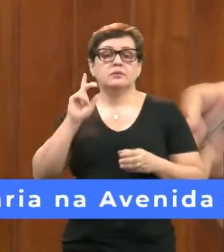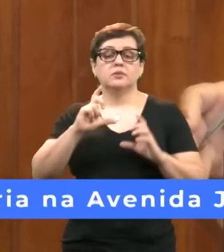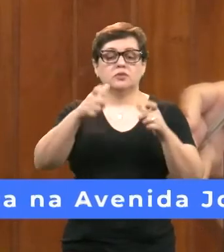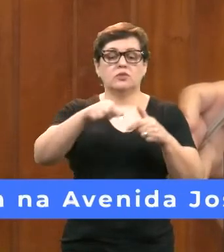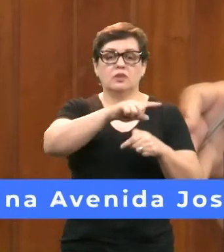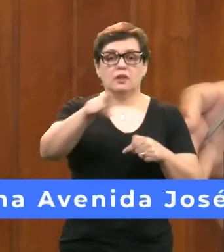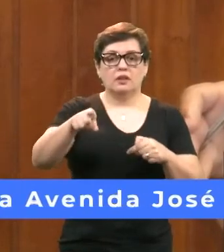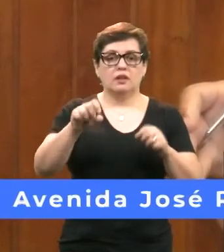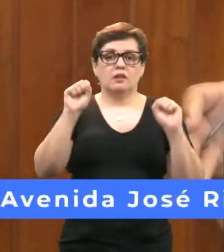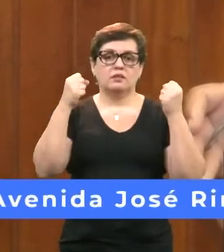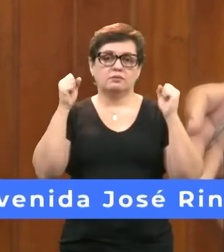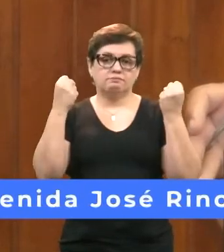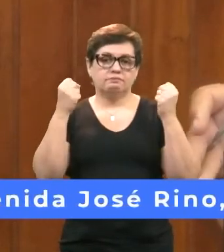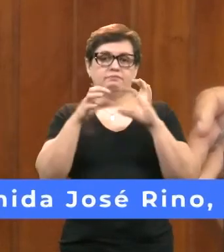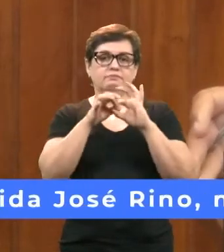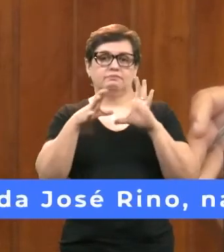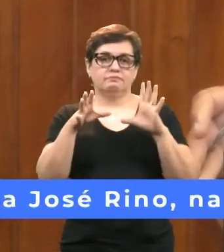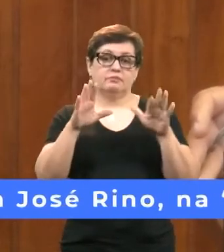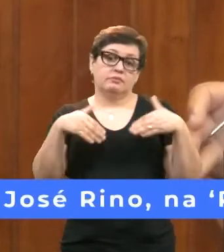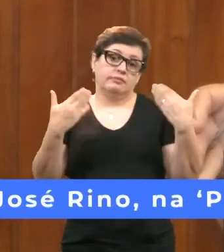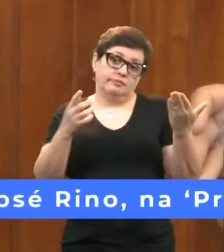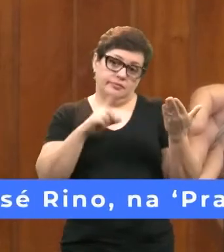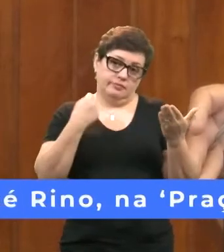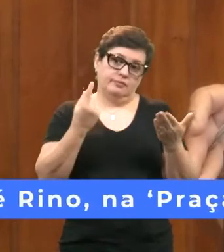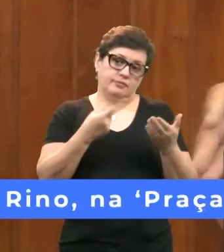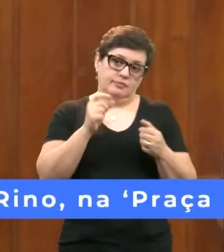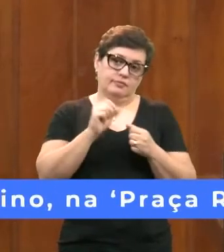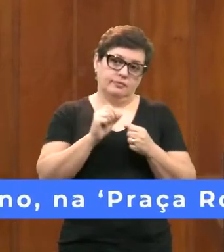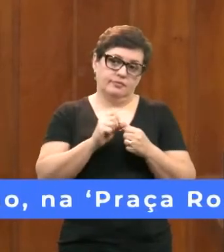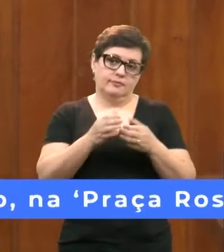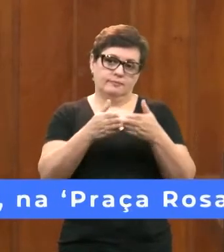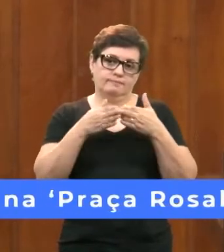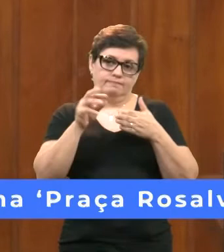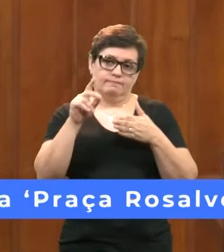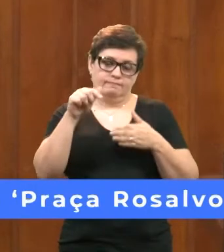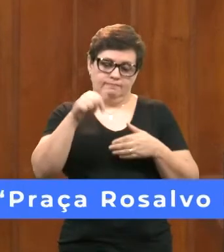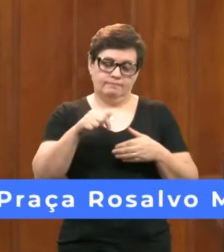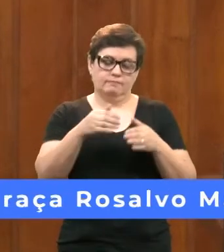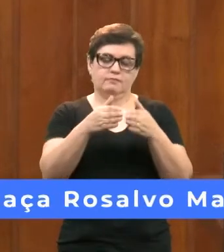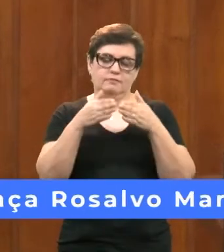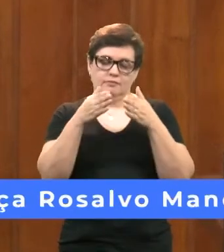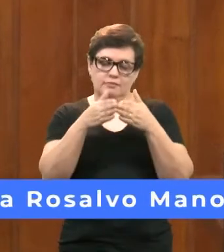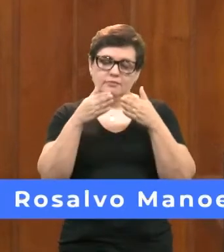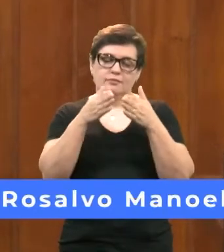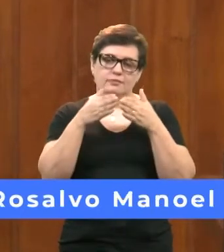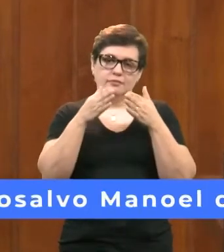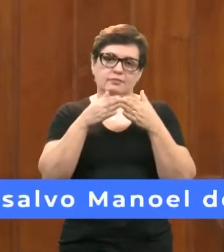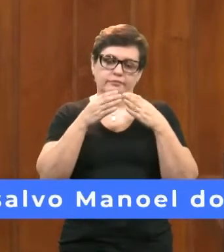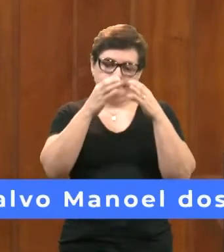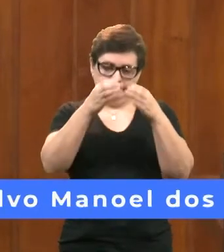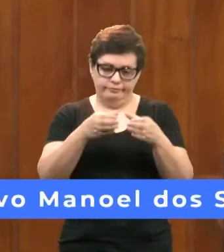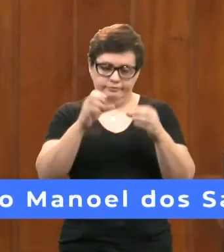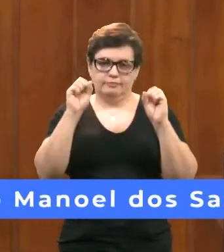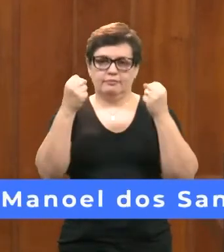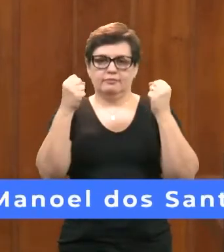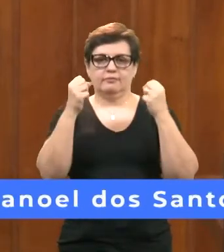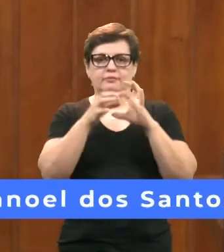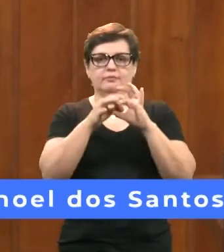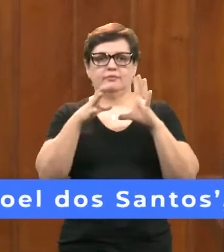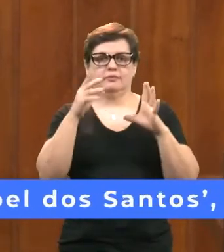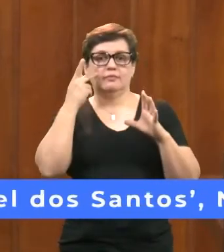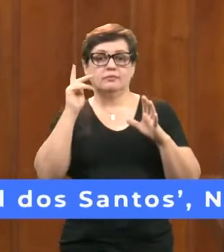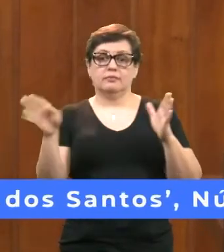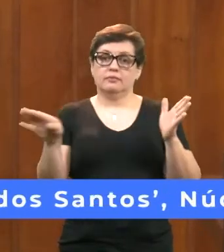aquelas academias. Então, a gente faz um requerimento igual esse aqui, pedindo a instalação de academia ao ar livre,